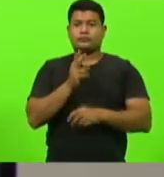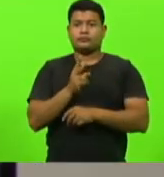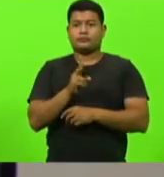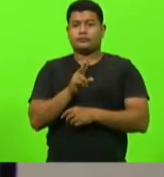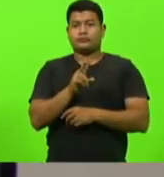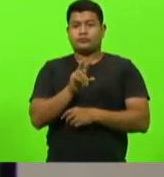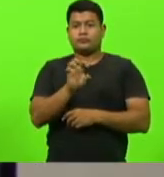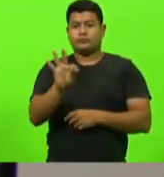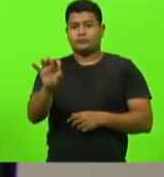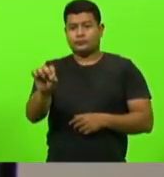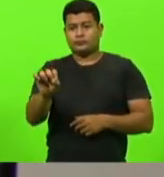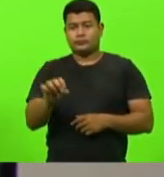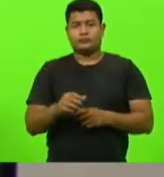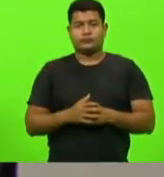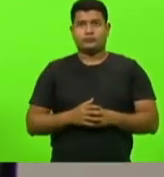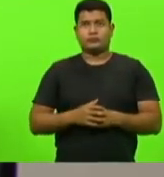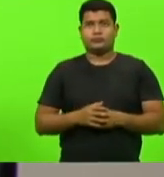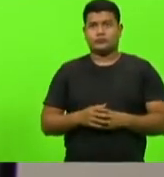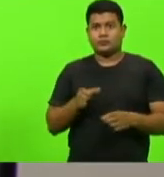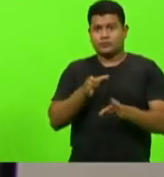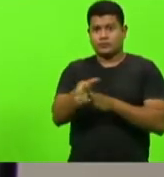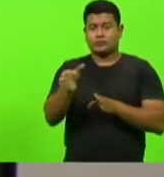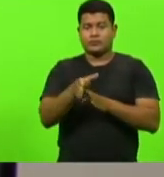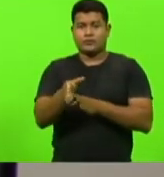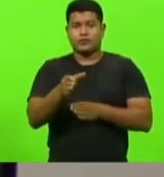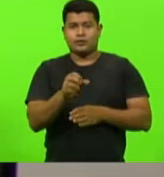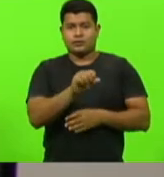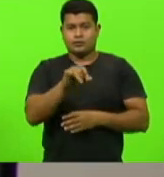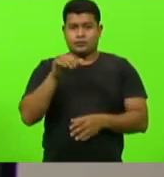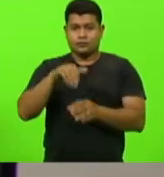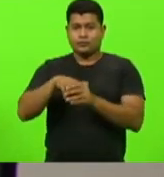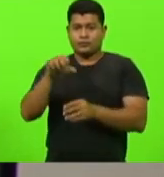dos senhores deputados, quem vota sim mantém o veto,